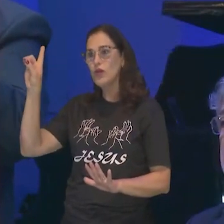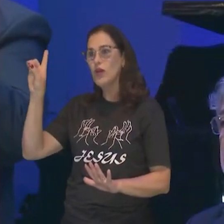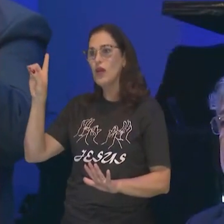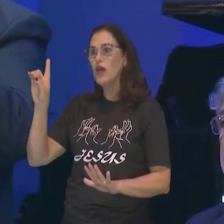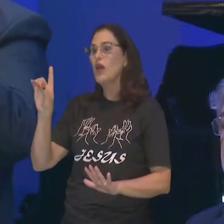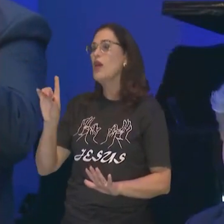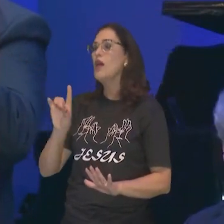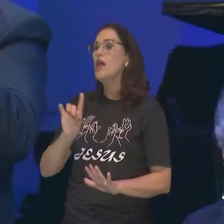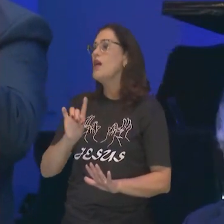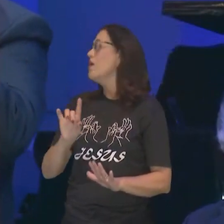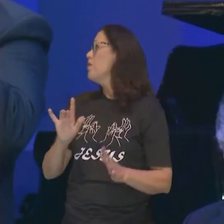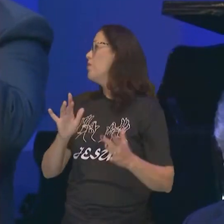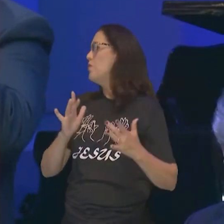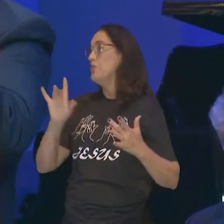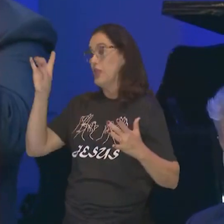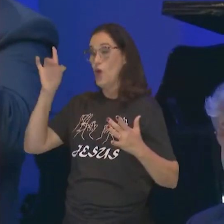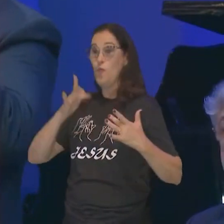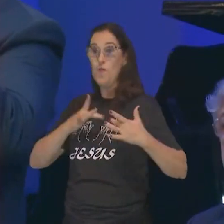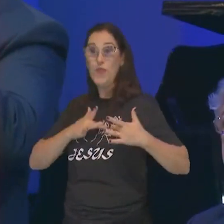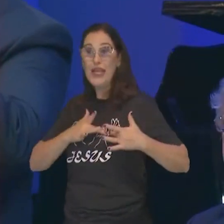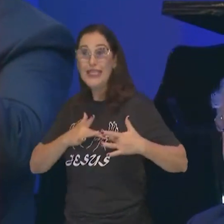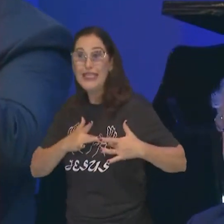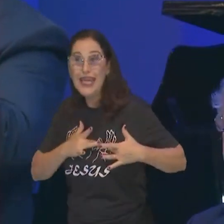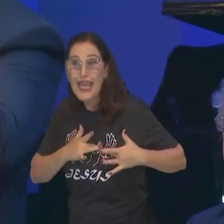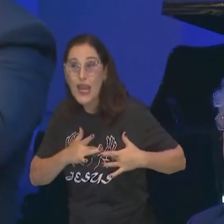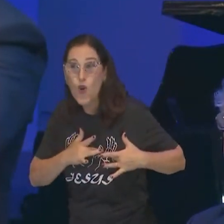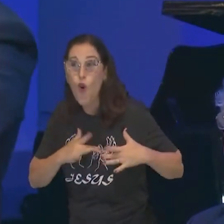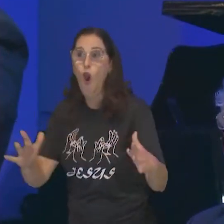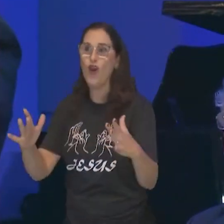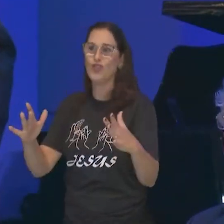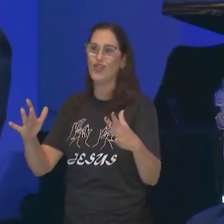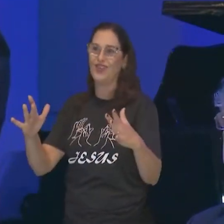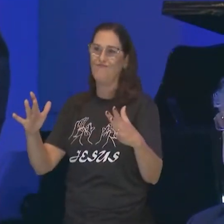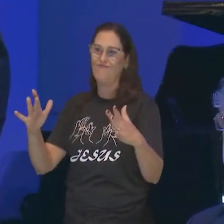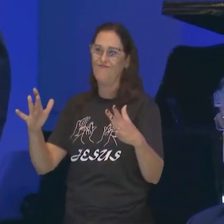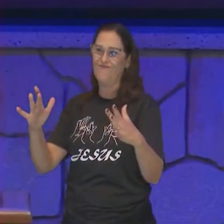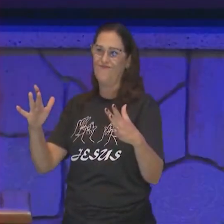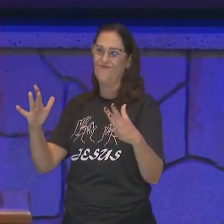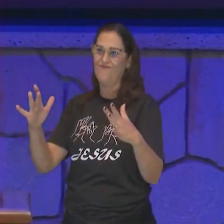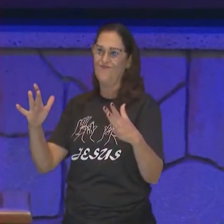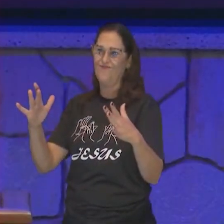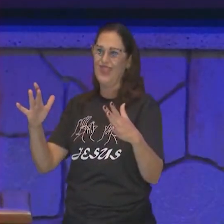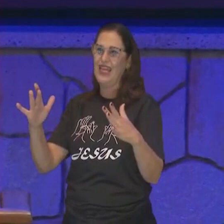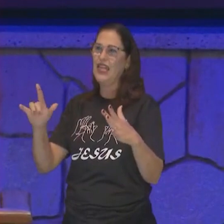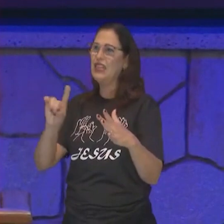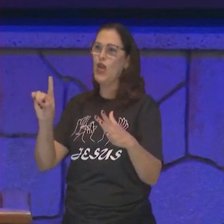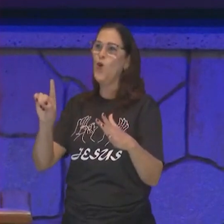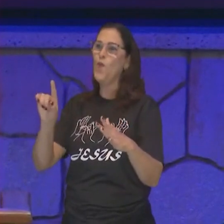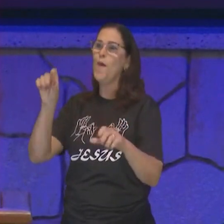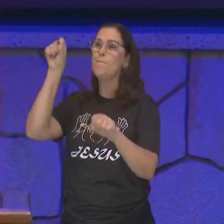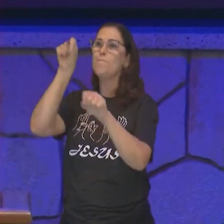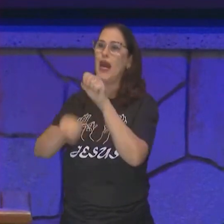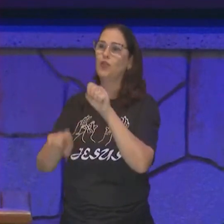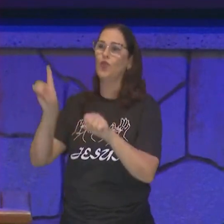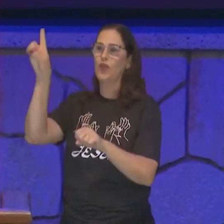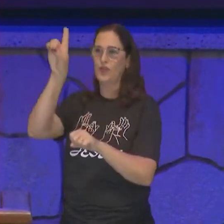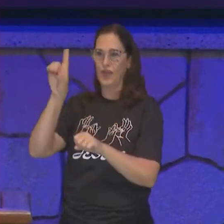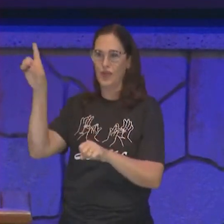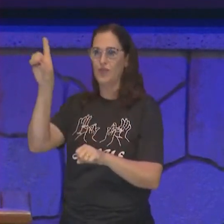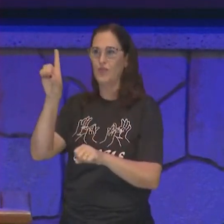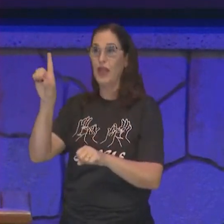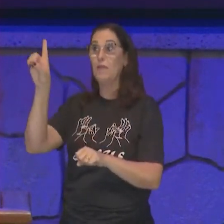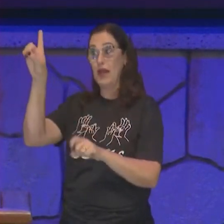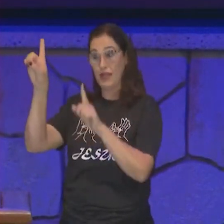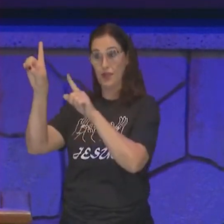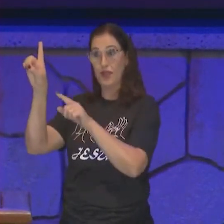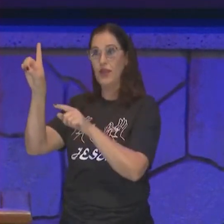por misericórdia, porque ele tinha prometido que não faltaria herdeiro sobre o reino de Davi, mas Davi era digno